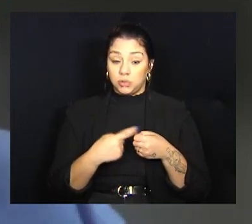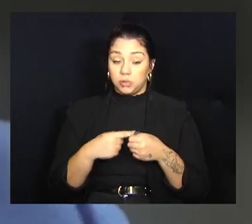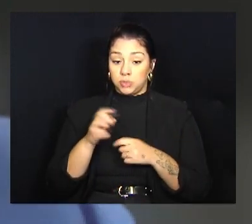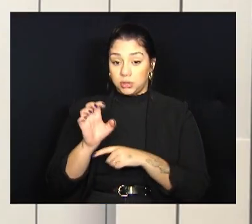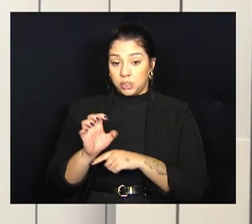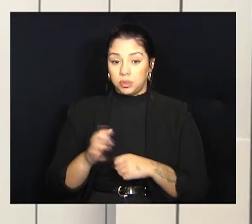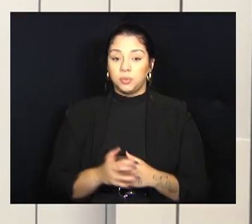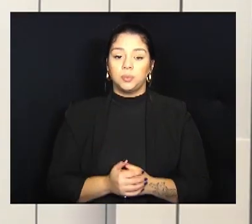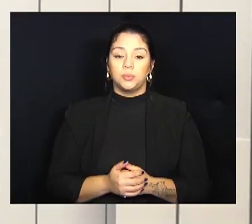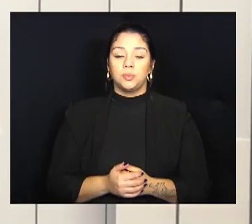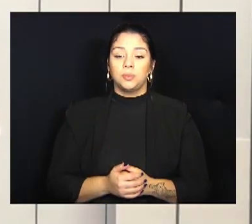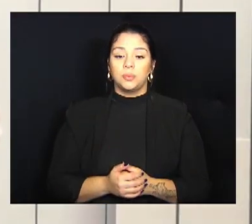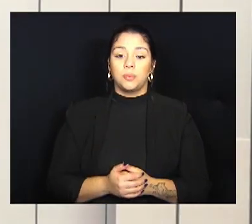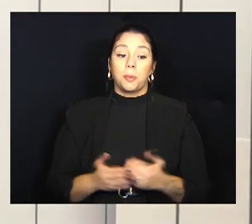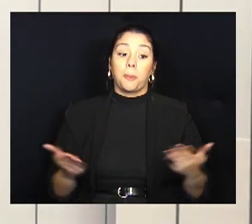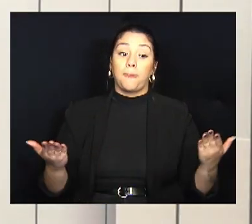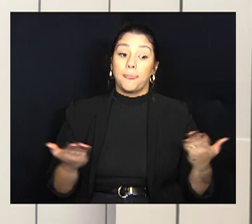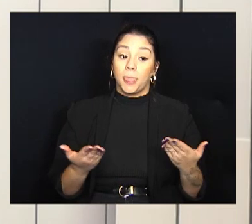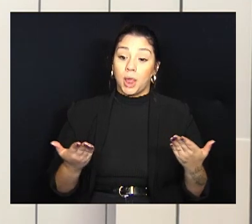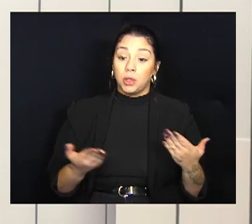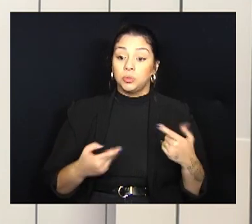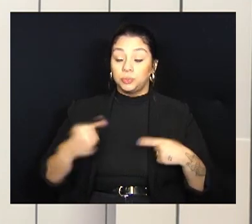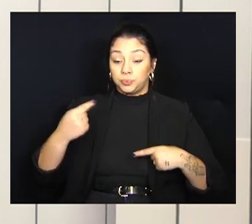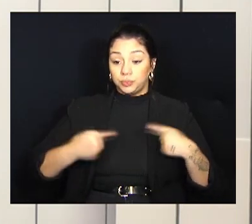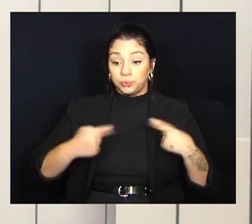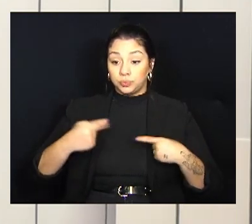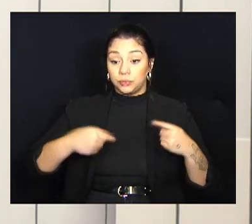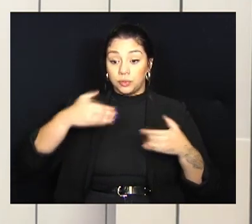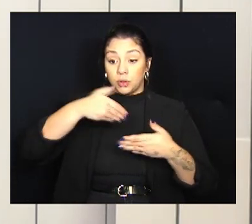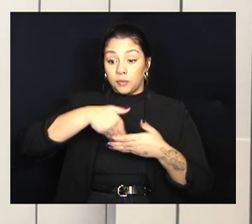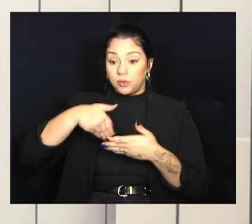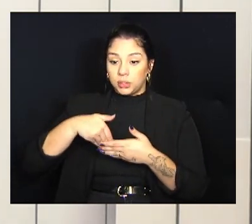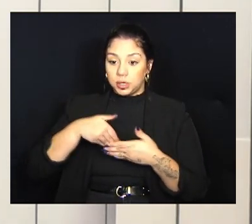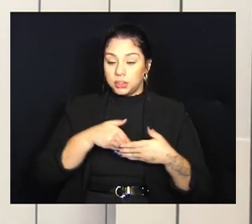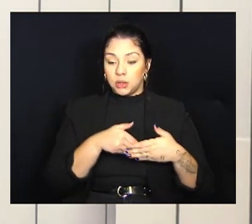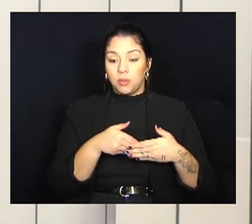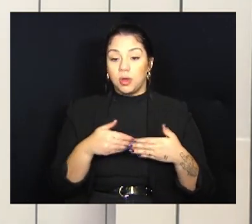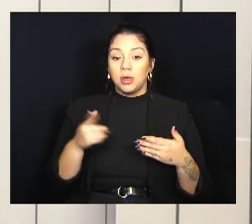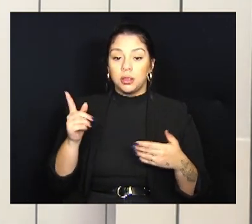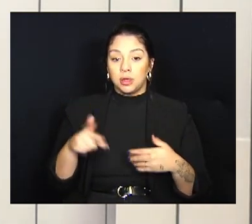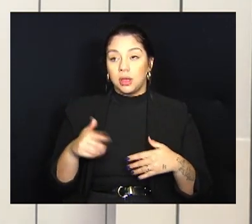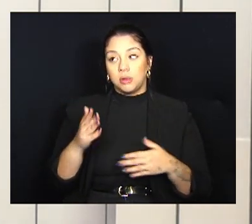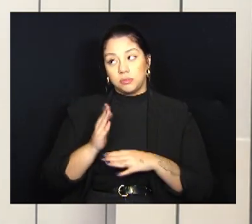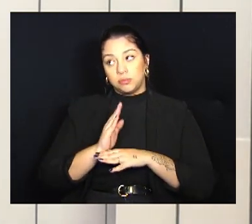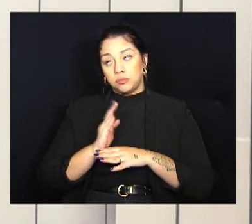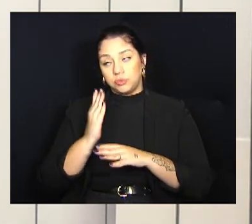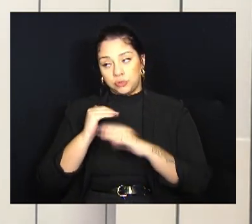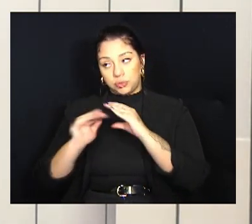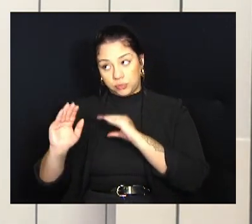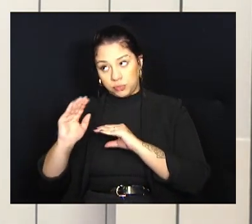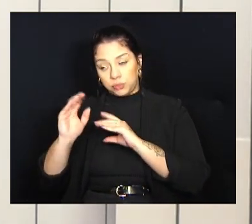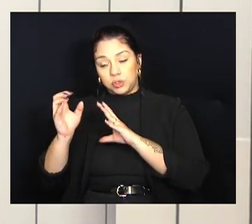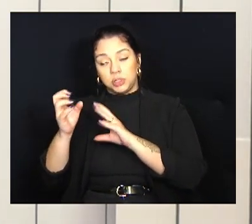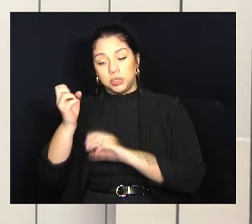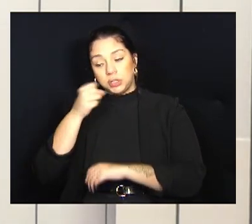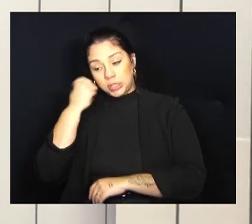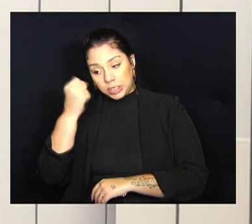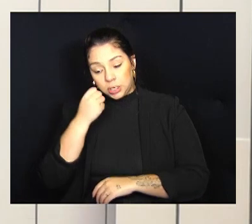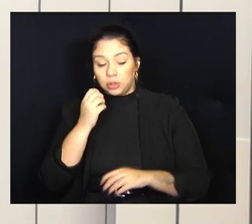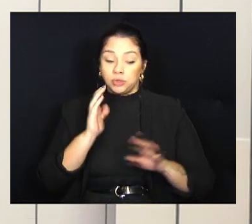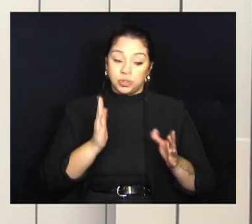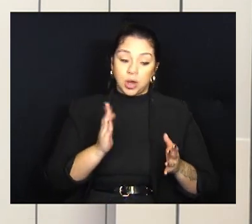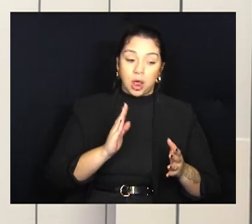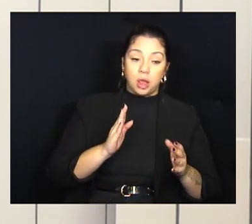Agora, essa discussão e a votação, ela está indo agora para o Senado. Foi aprovado na Câmara dos Deputados e agora está indo para